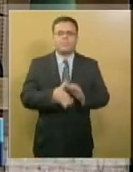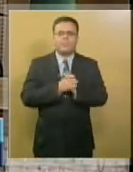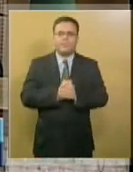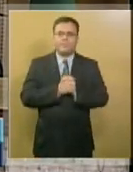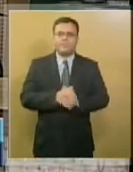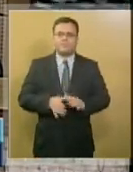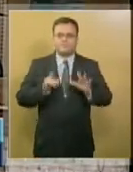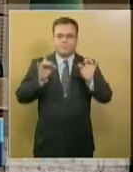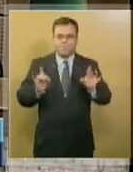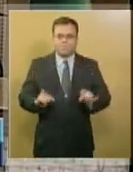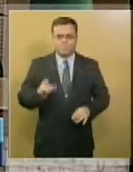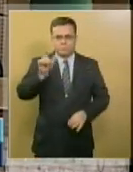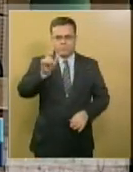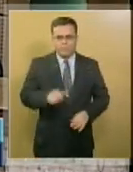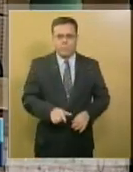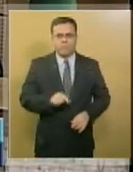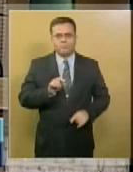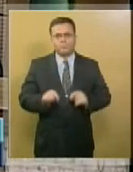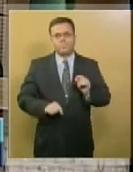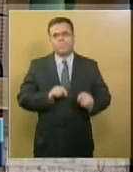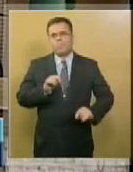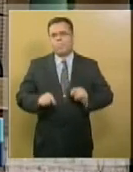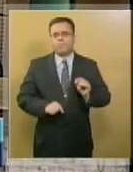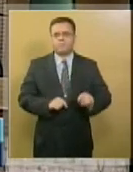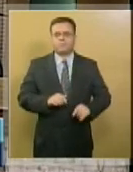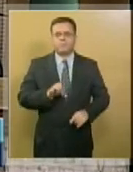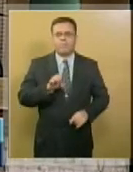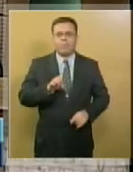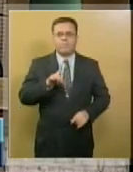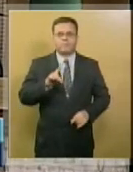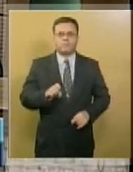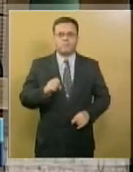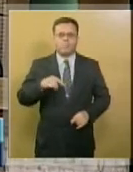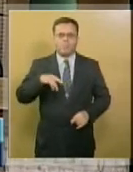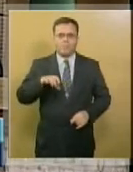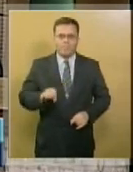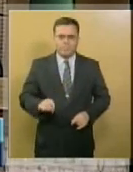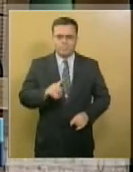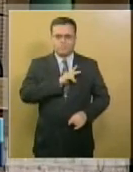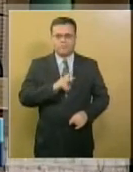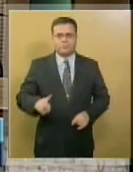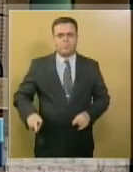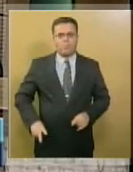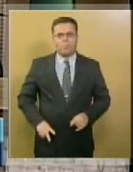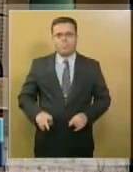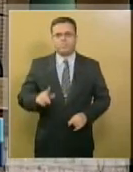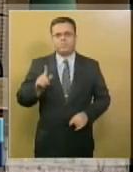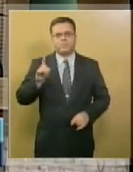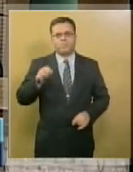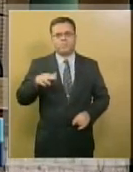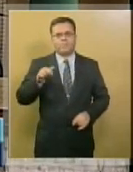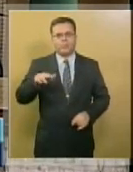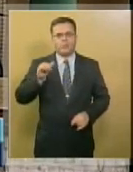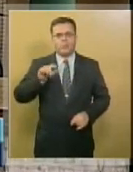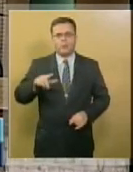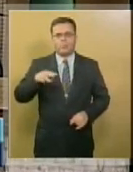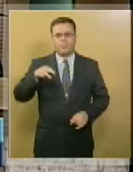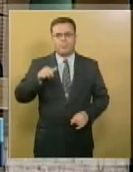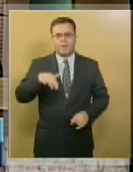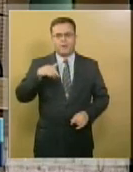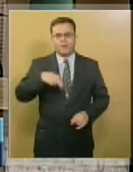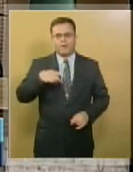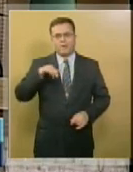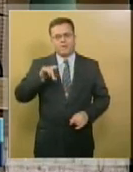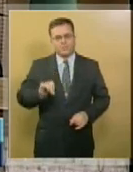Congratulações ao excelentíssimo senhor Edésio da Silva Santos, vereador de General Mainá, pelo transcurso do seu